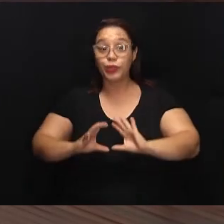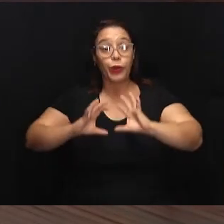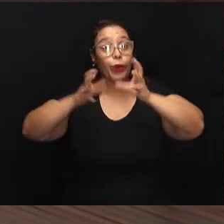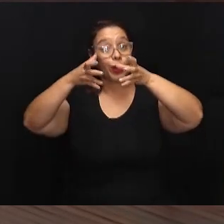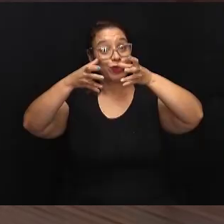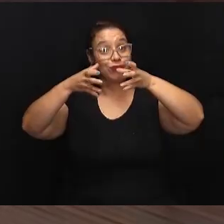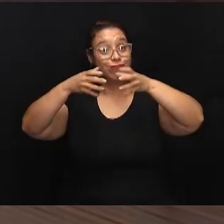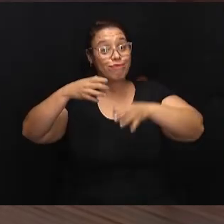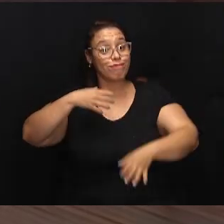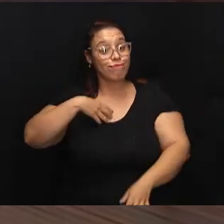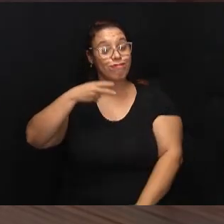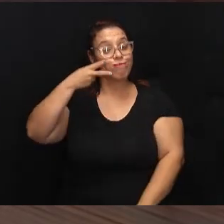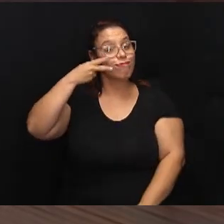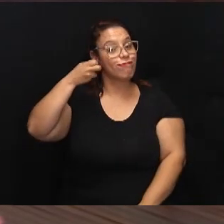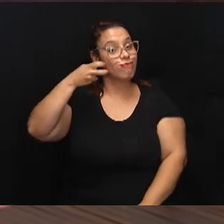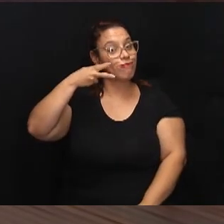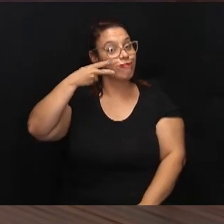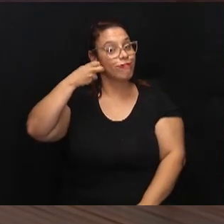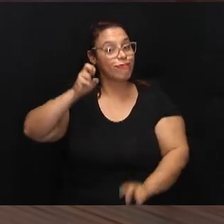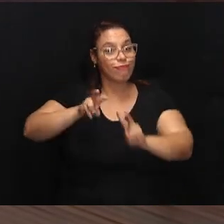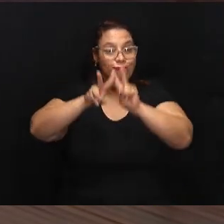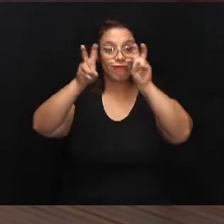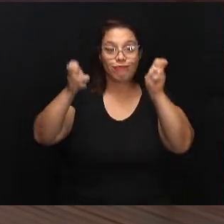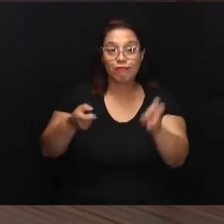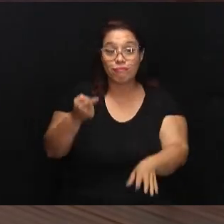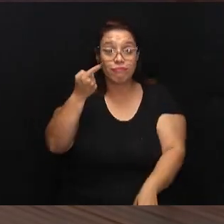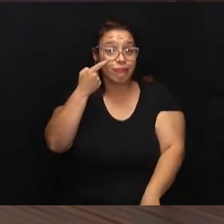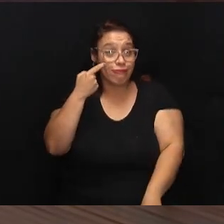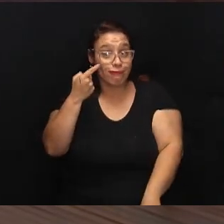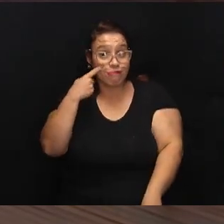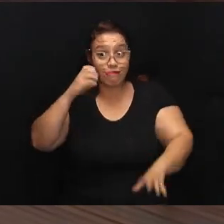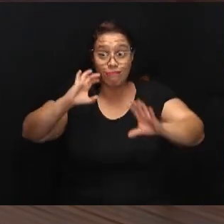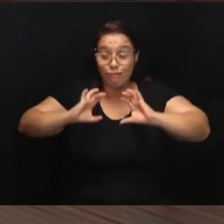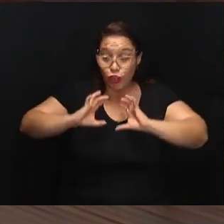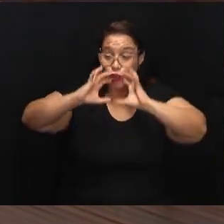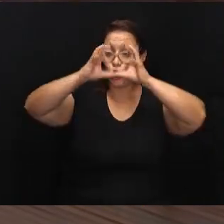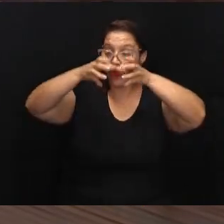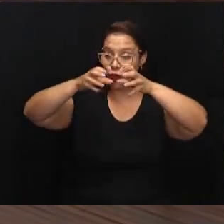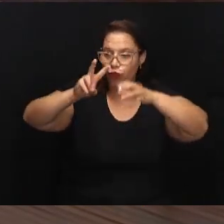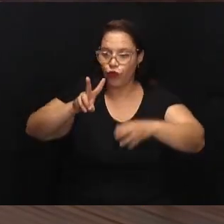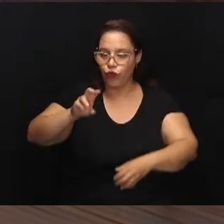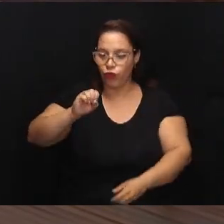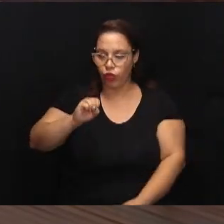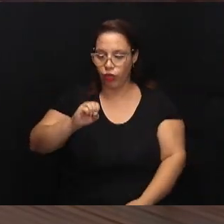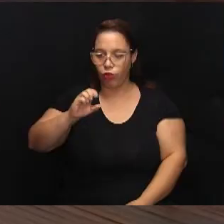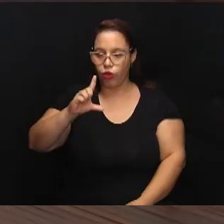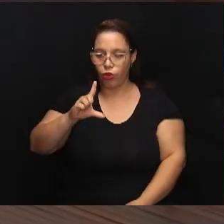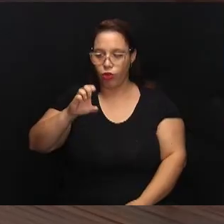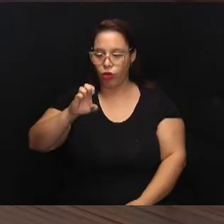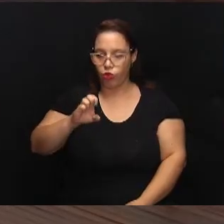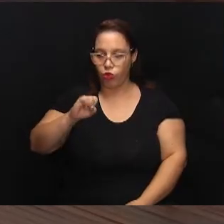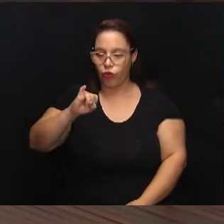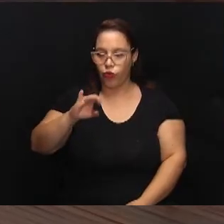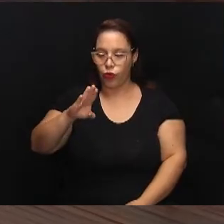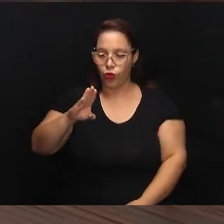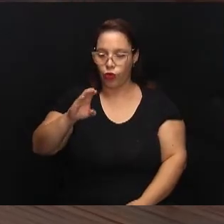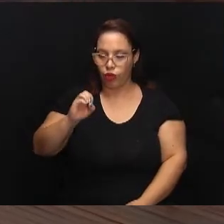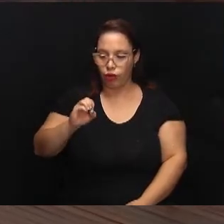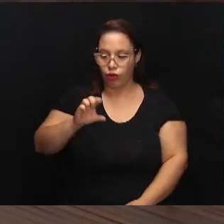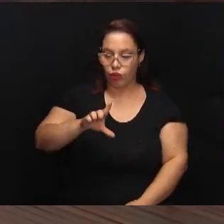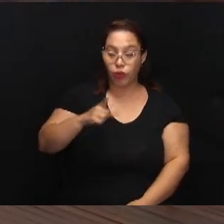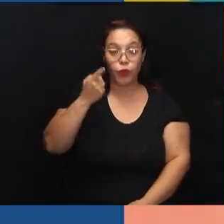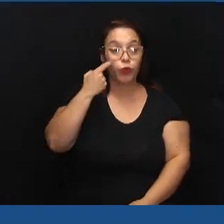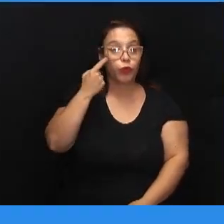Olha o esporte aí, eu sou o Rafael Turati. O tema de hoje, como vocês podem ver, é o voleibol. E como sempre, a gente começa com algumas curiosidades,